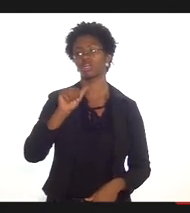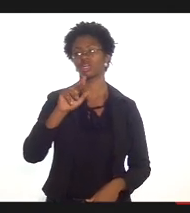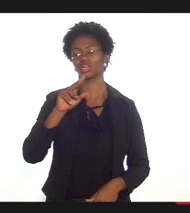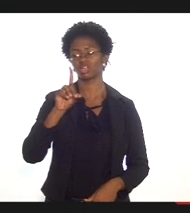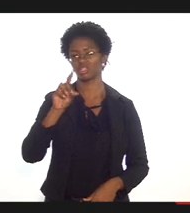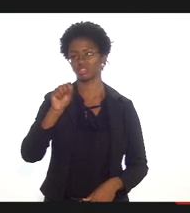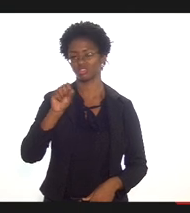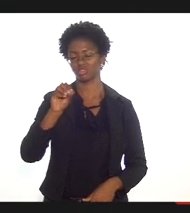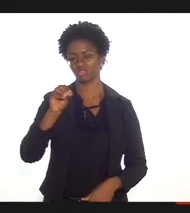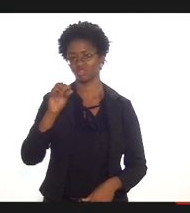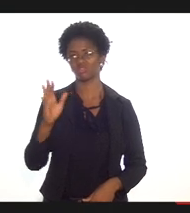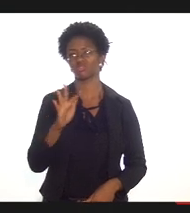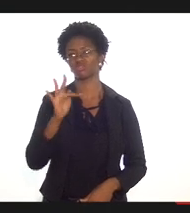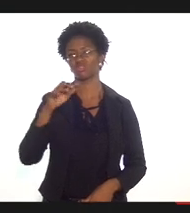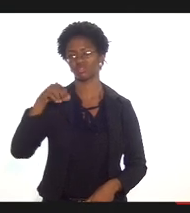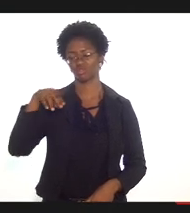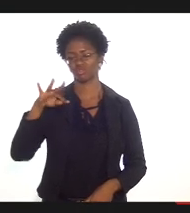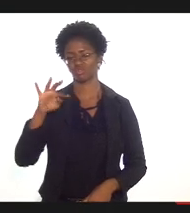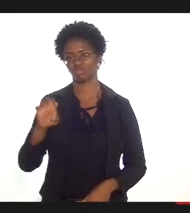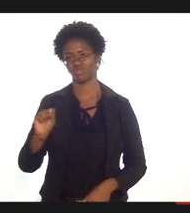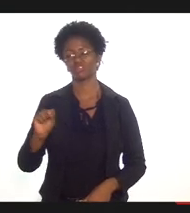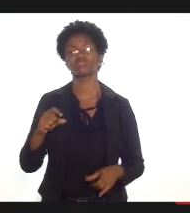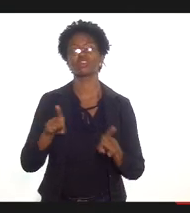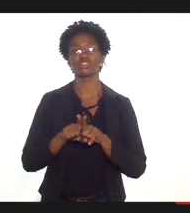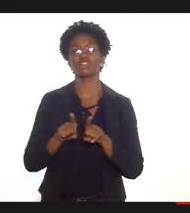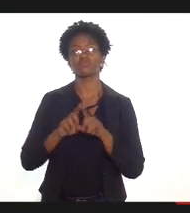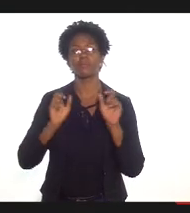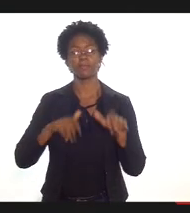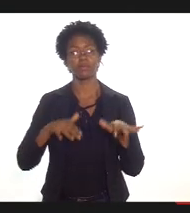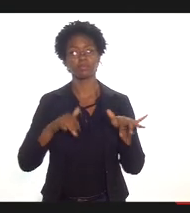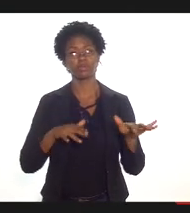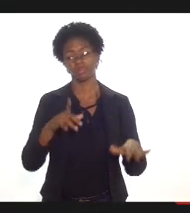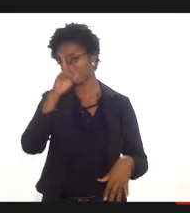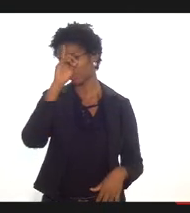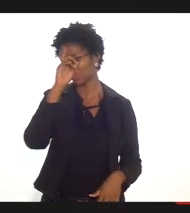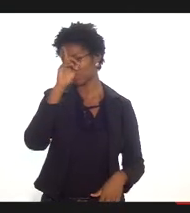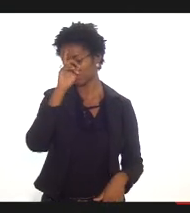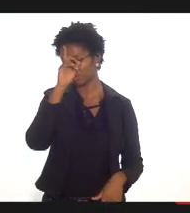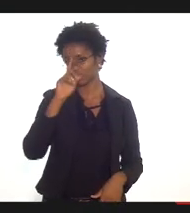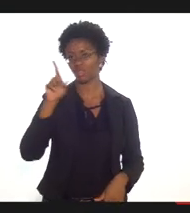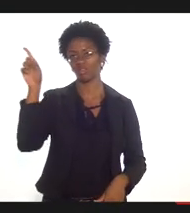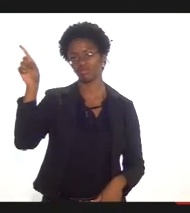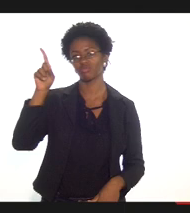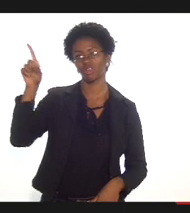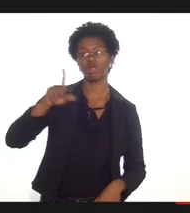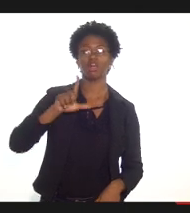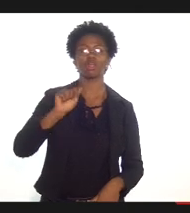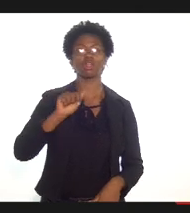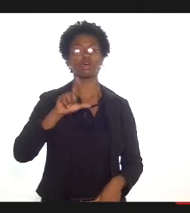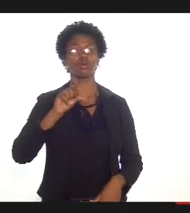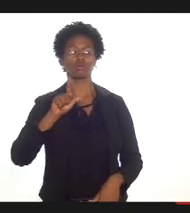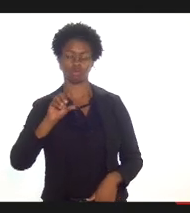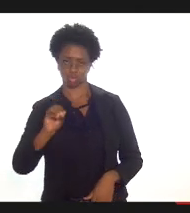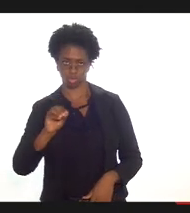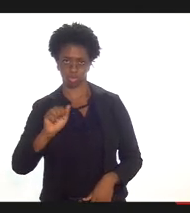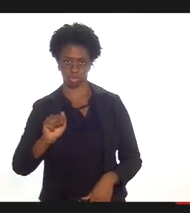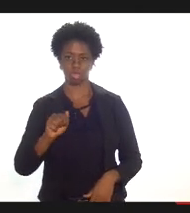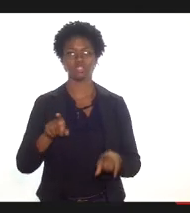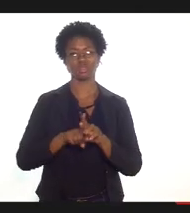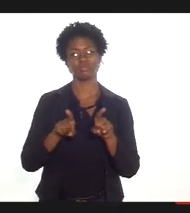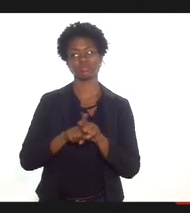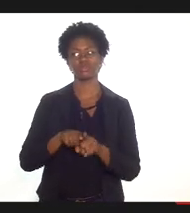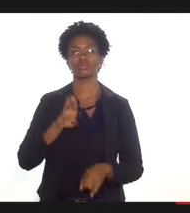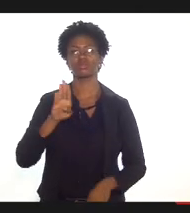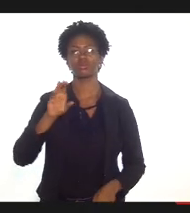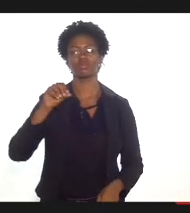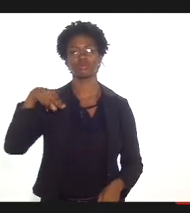no Hospital da Lagoa, no Hospital de Bom Sucesso, enfim, e que traz para a gente